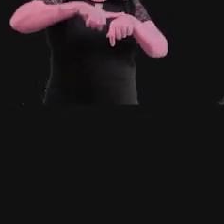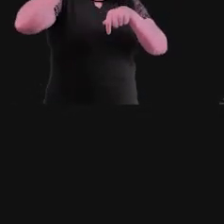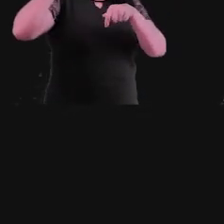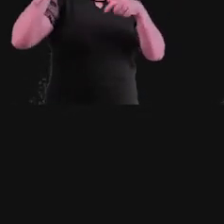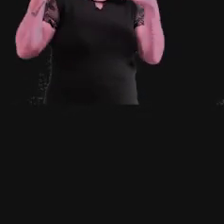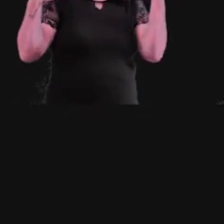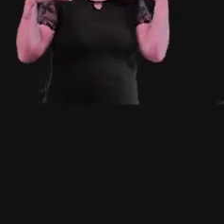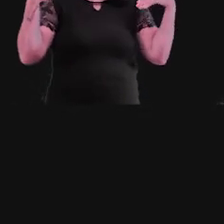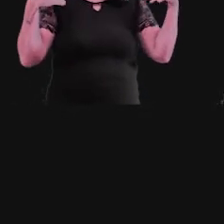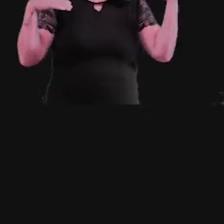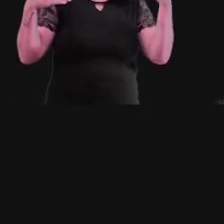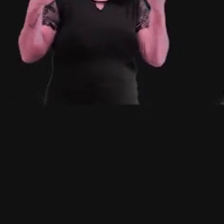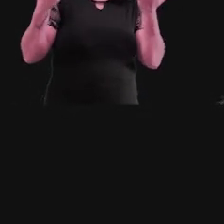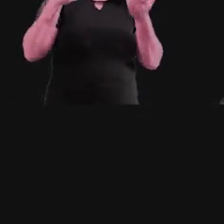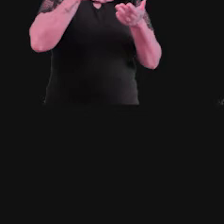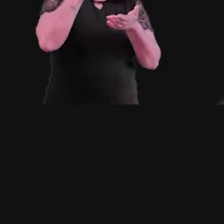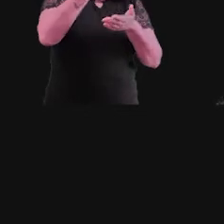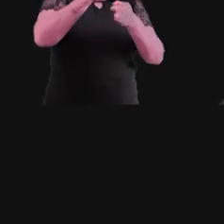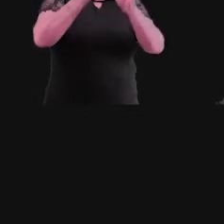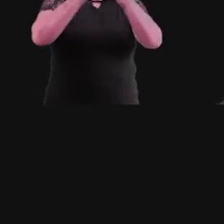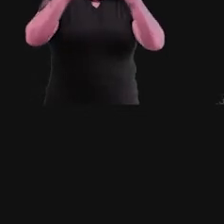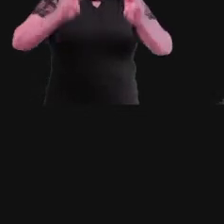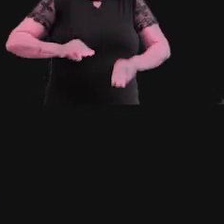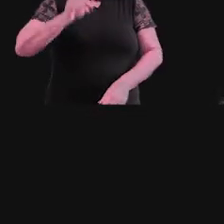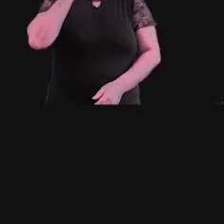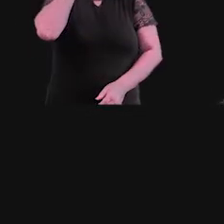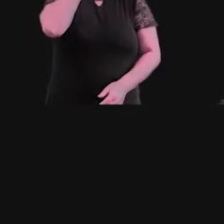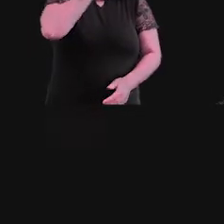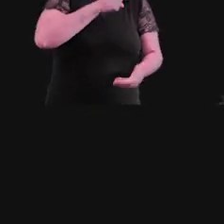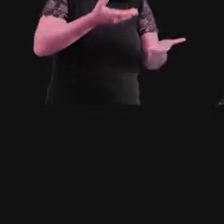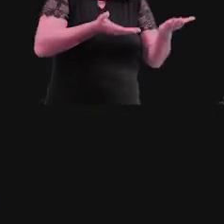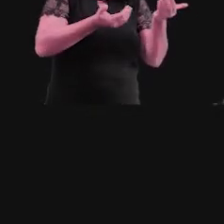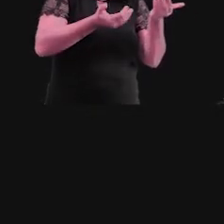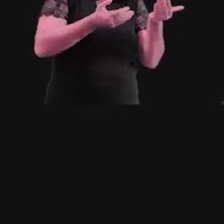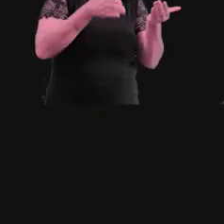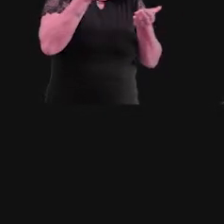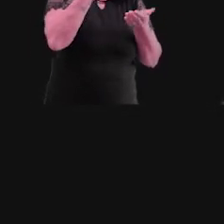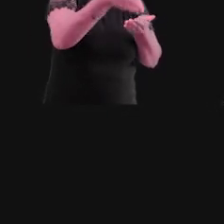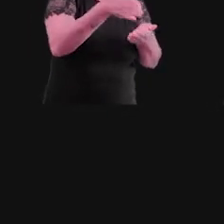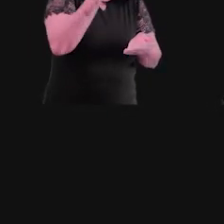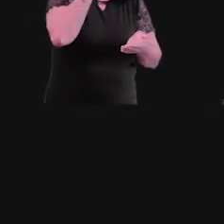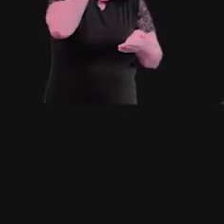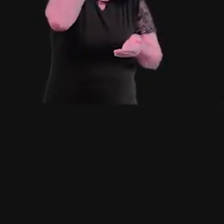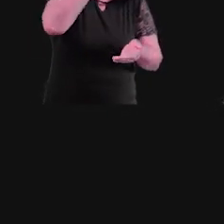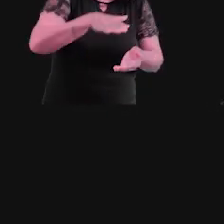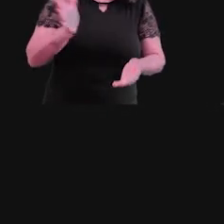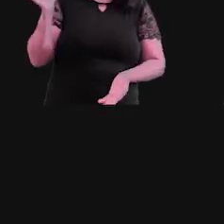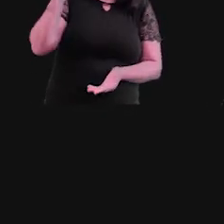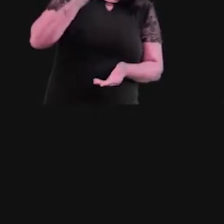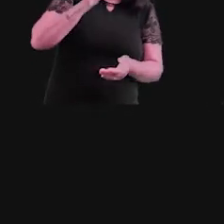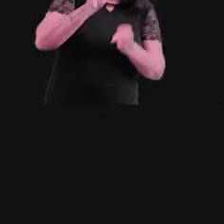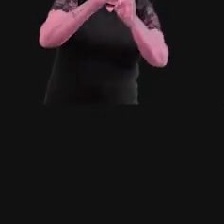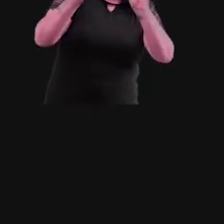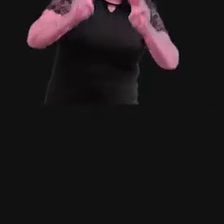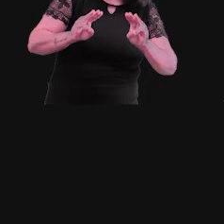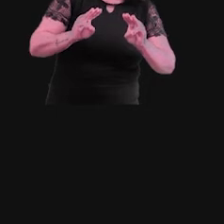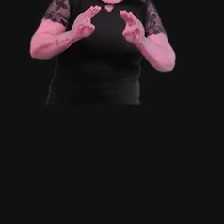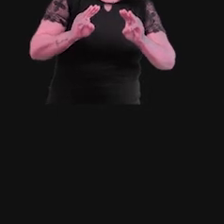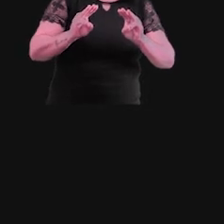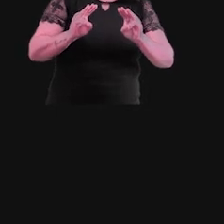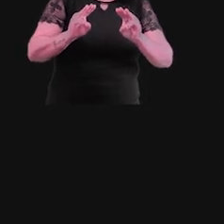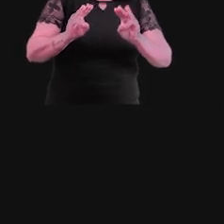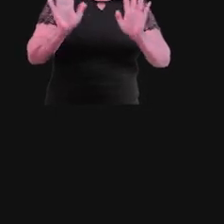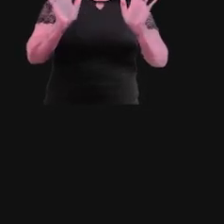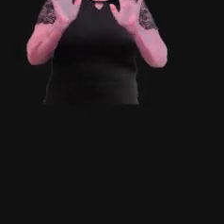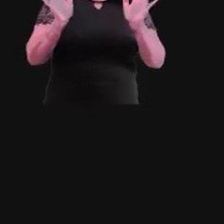de lazer, um museu. É muito difícil você ver um grupo de adolescentes no sábado à tarde. Gente, vamos no museu? Não, isso